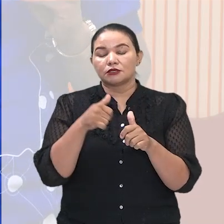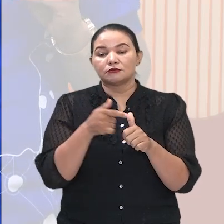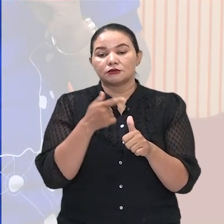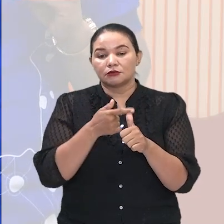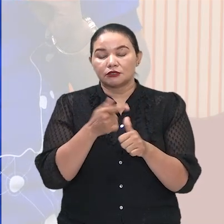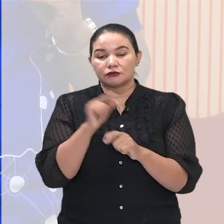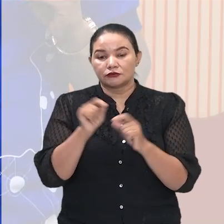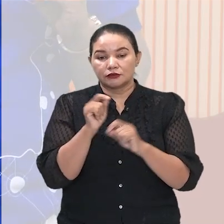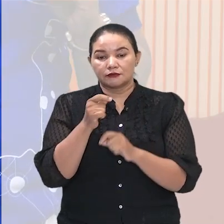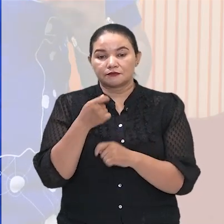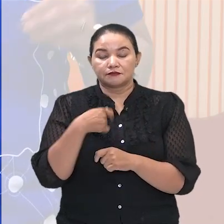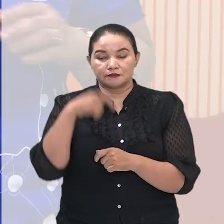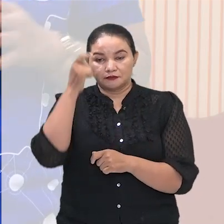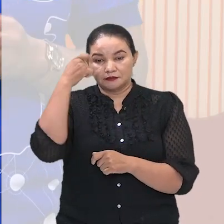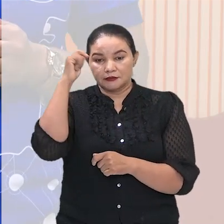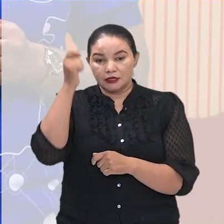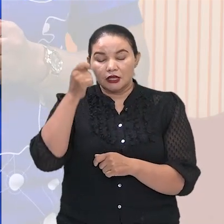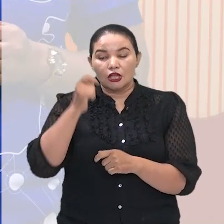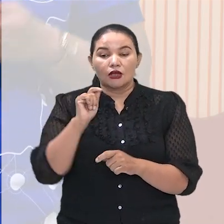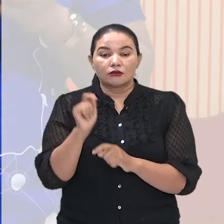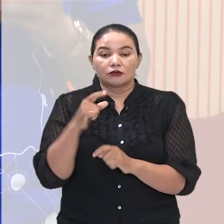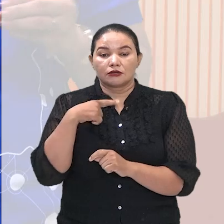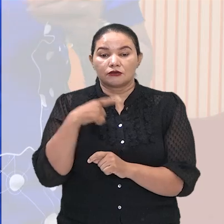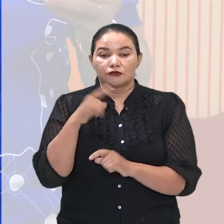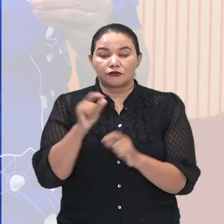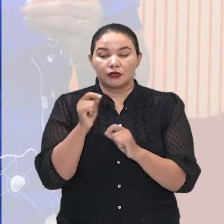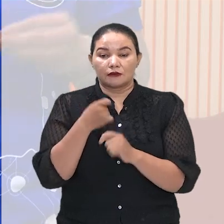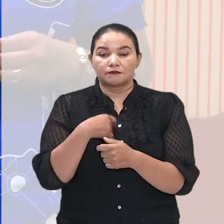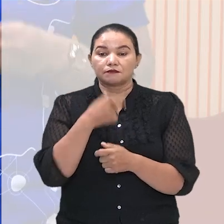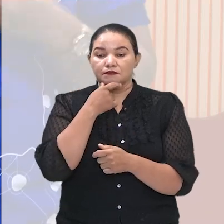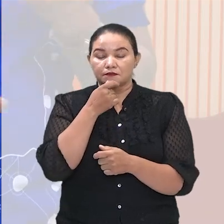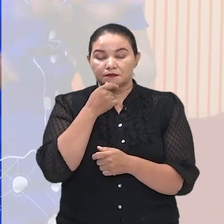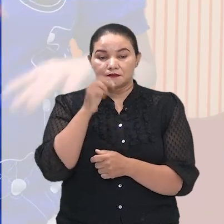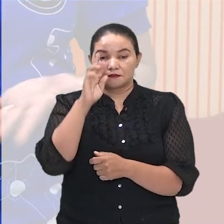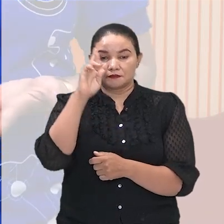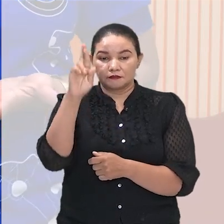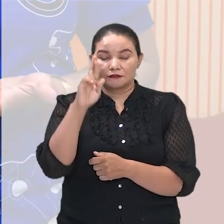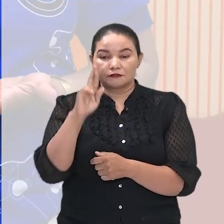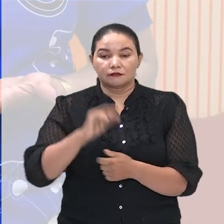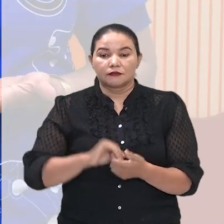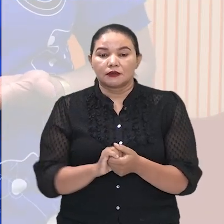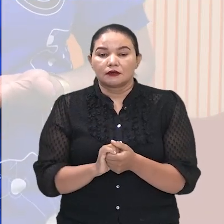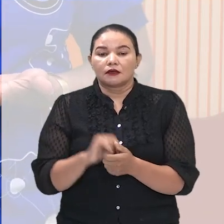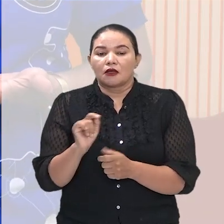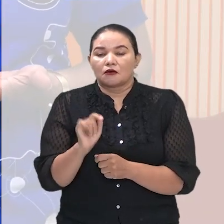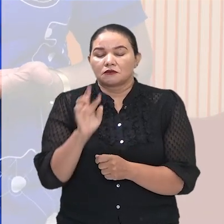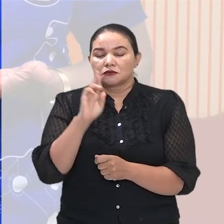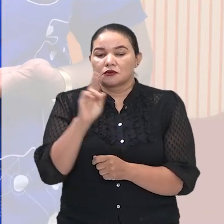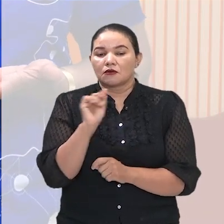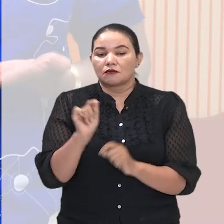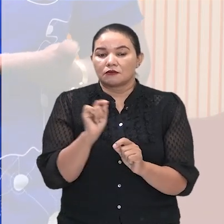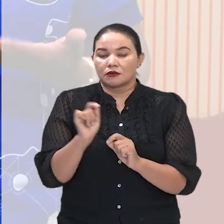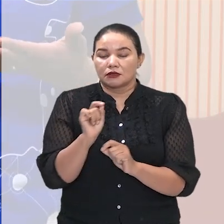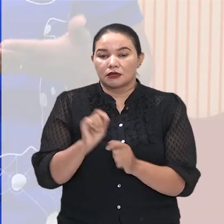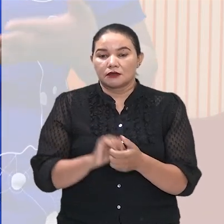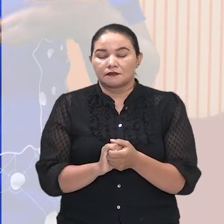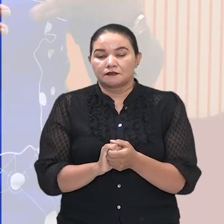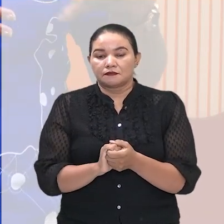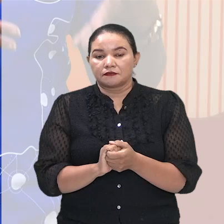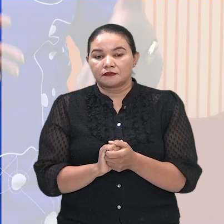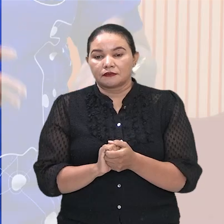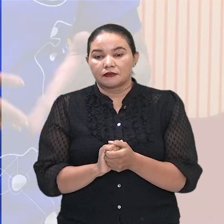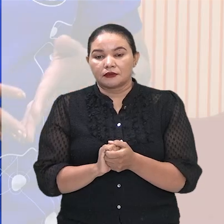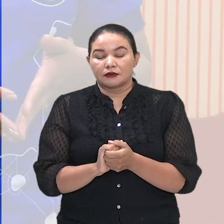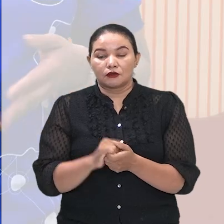por esse chapeuzinho, né? Em que eu tenho aí o senhor de engenho. Mas quem era esse senhor de engenho? Era justamente